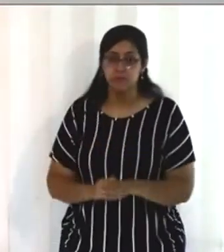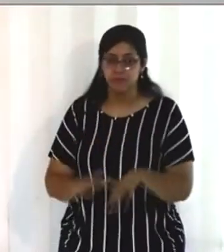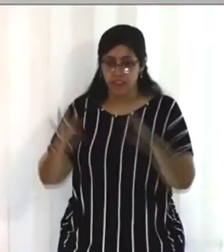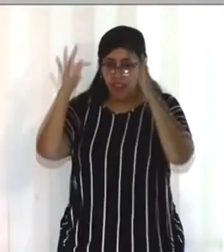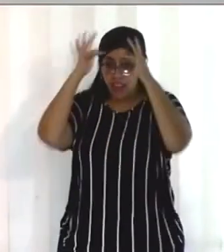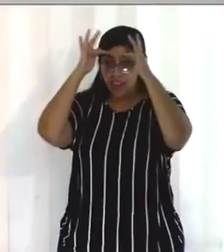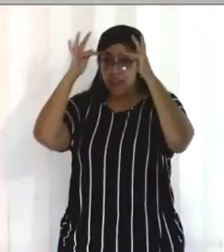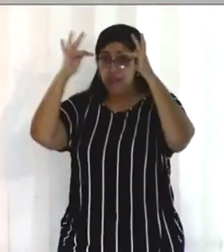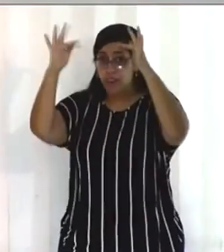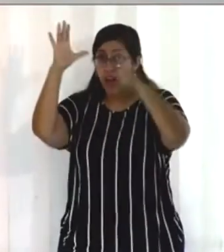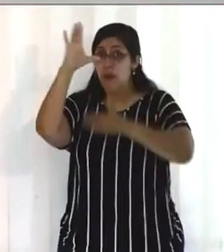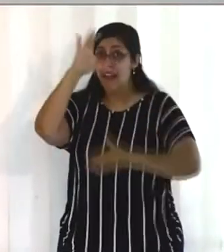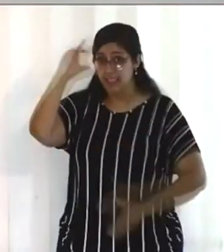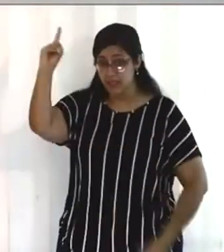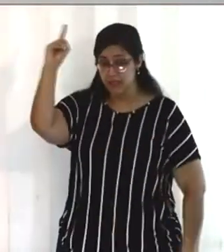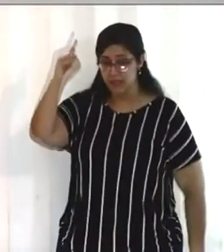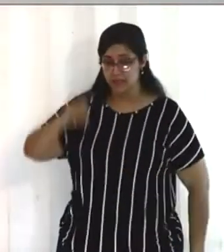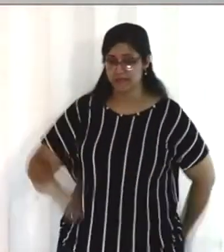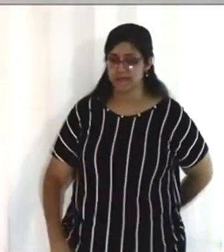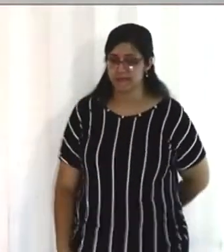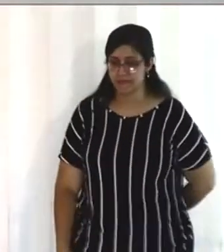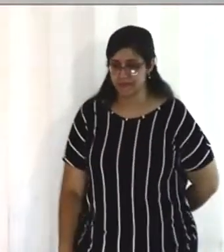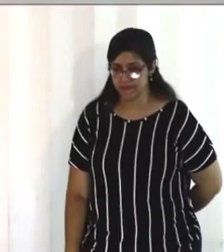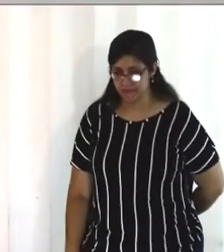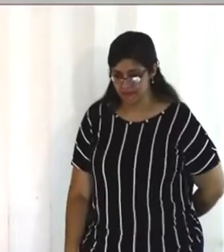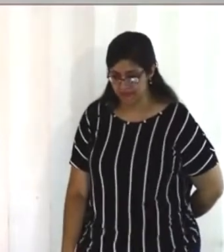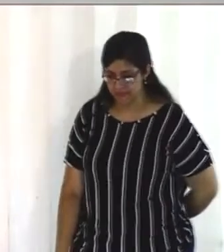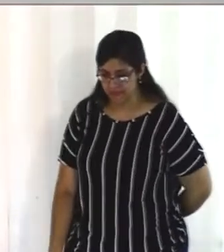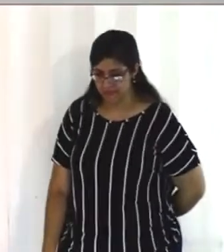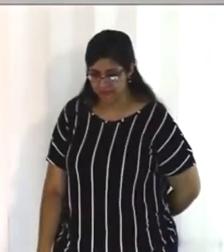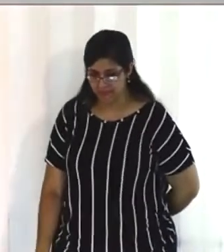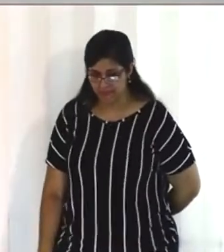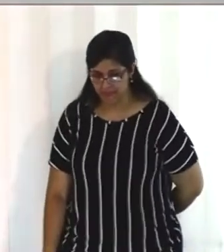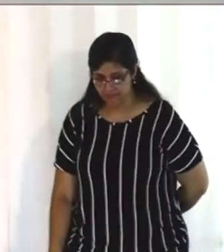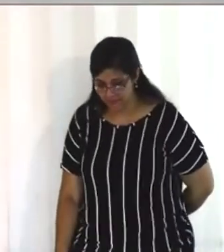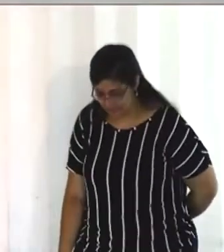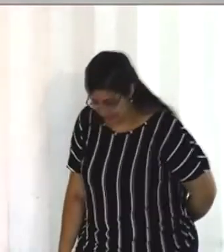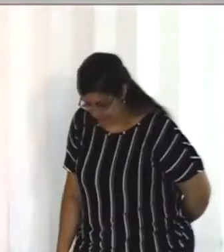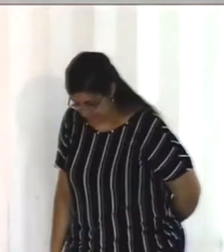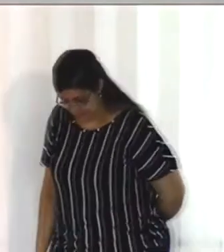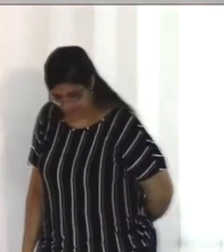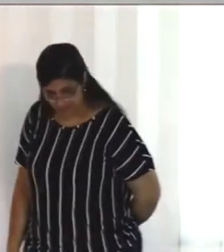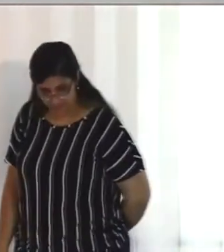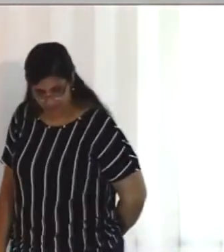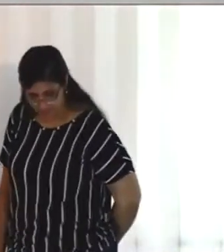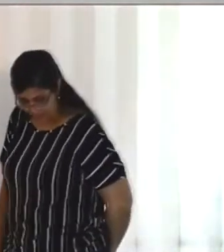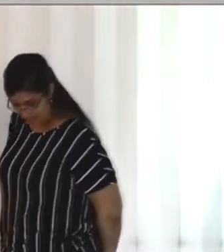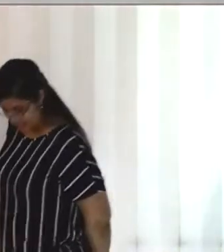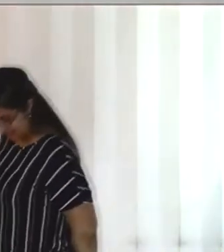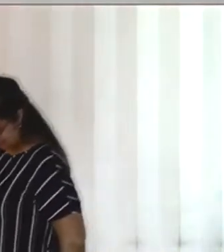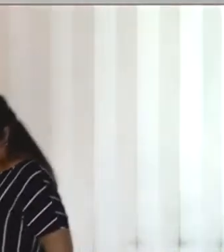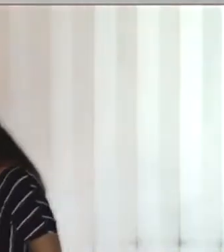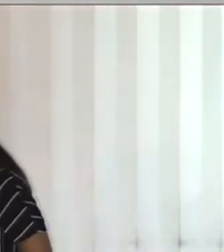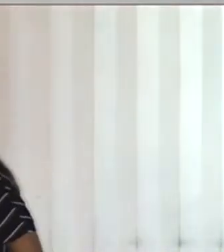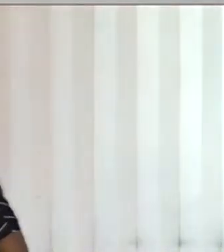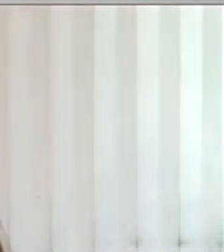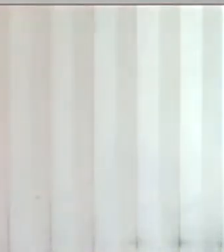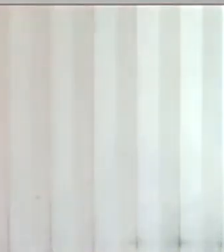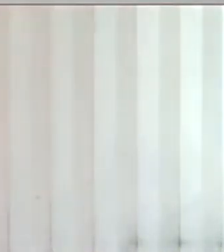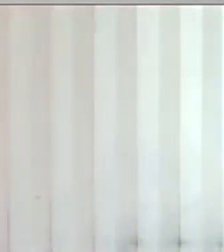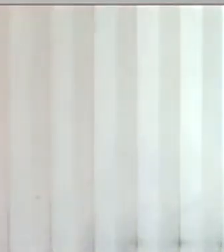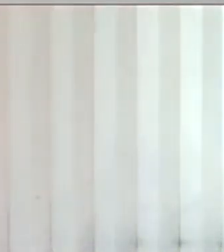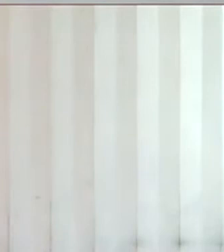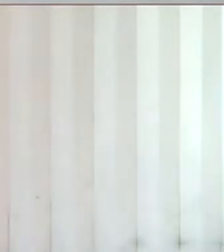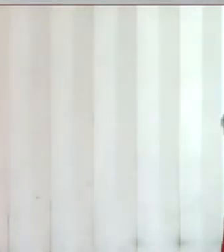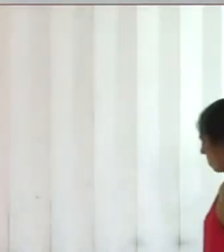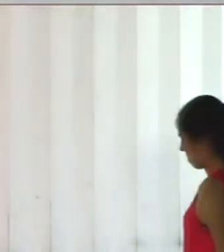Deus do que aos homens. Para Noé, mais importante era saber que ele estava sendo obediente a Deus do